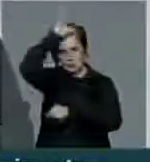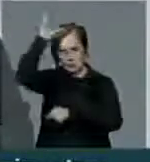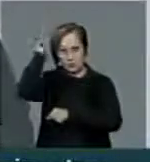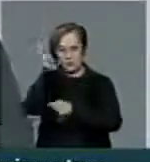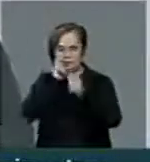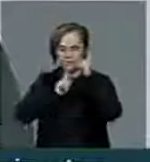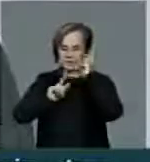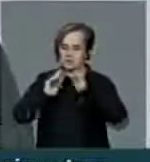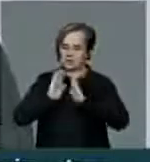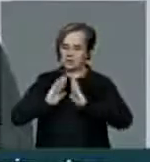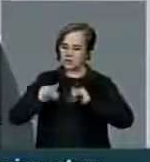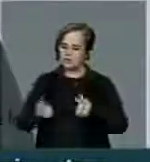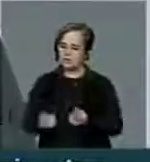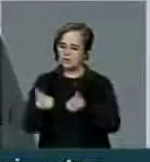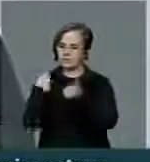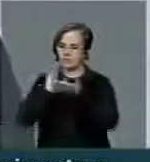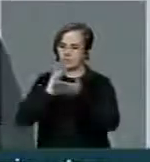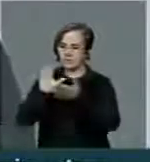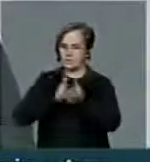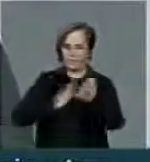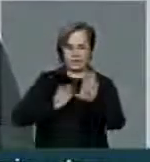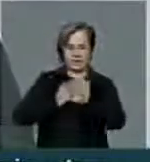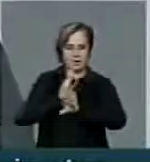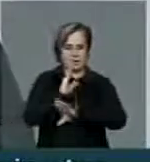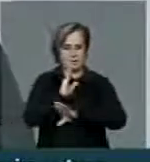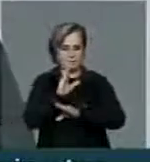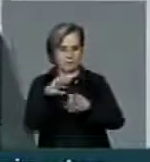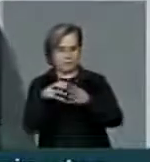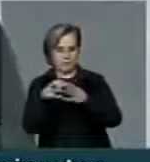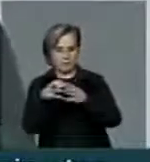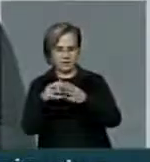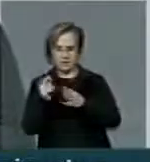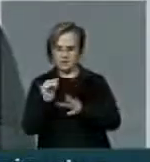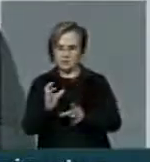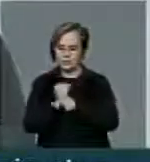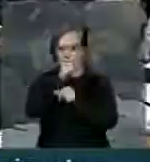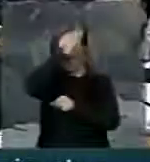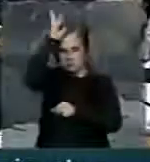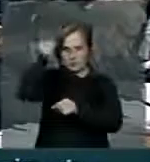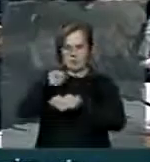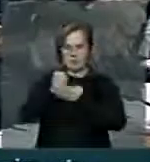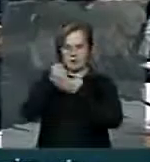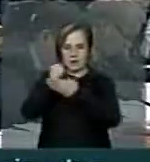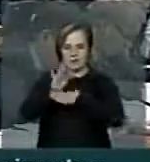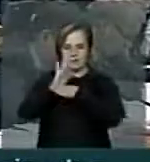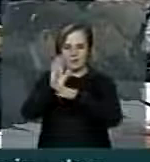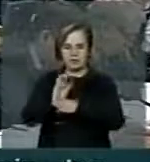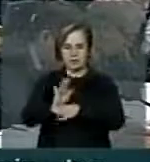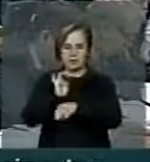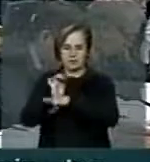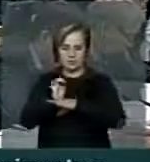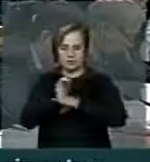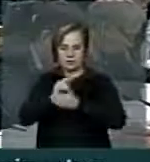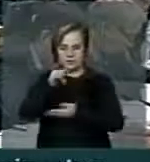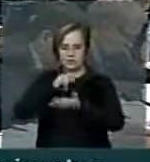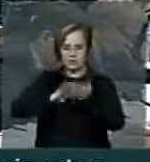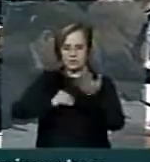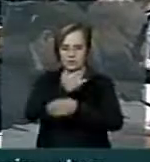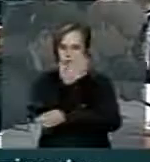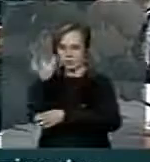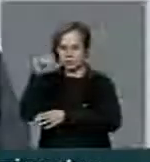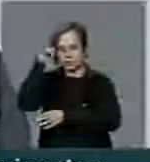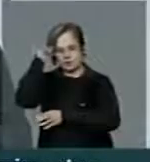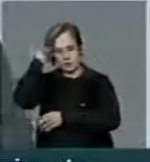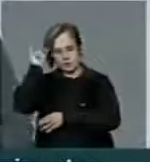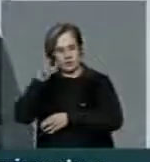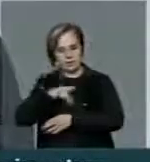estabelecemos uma linha de crédito, foi aprovado pelo Comitê Orientador do Fundo Amazônia, uma linha de crédito para apoiar os estados em cadastro ambiental rural. Tem hoje